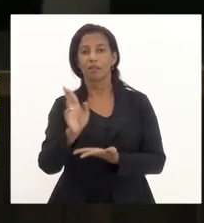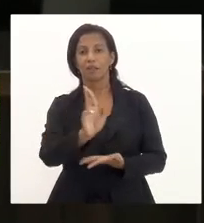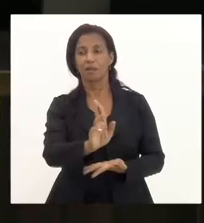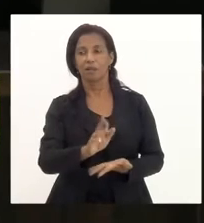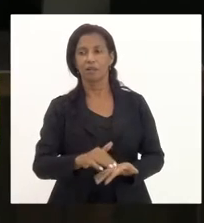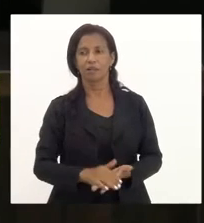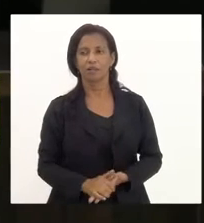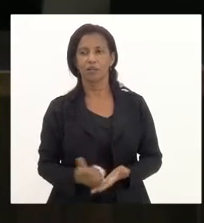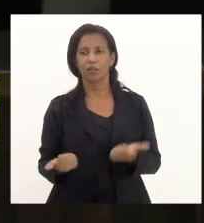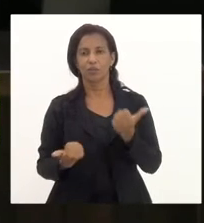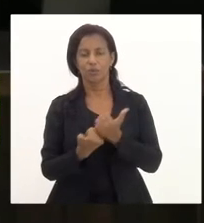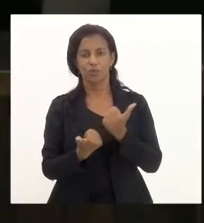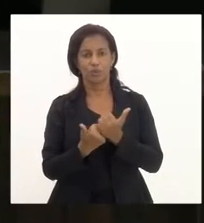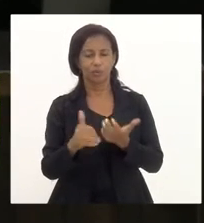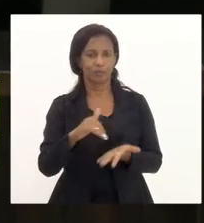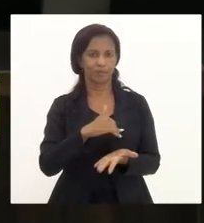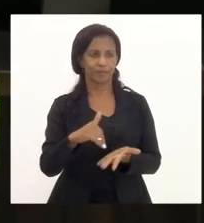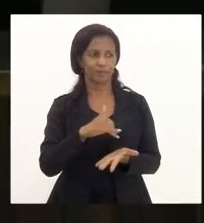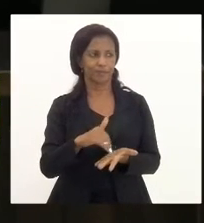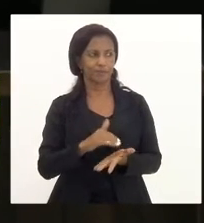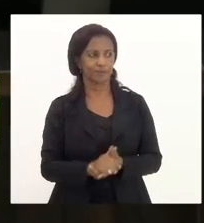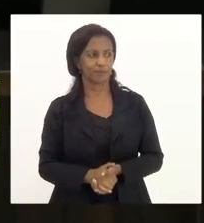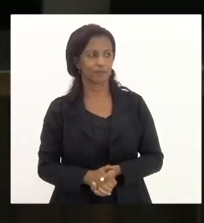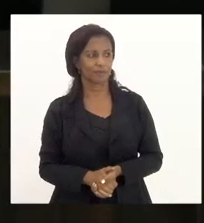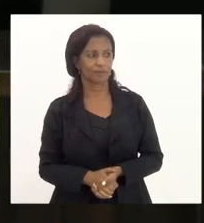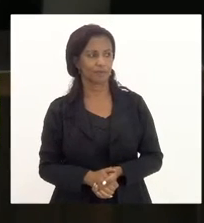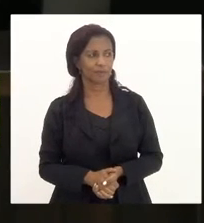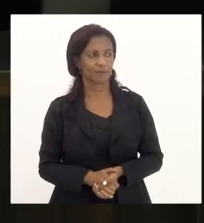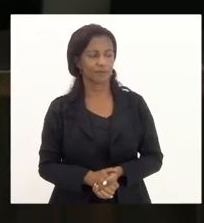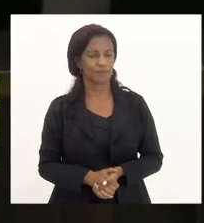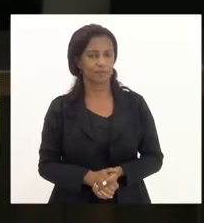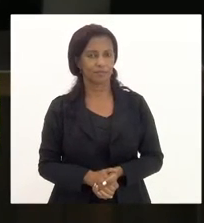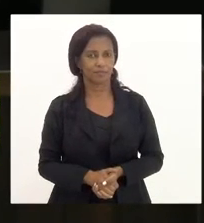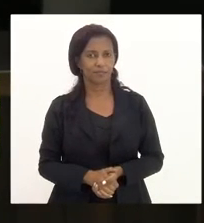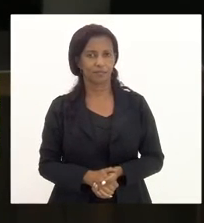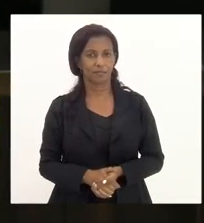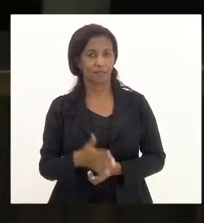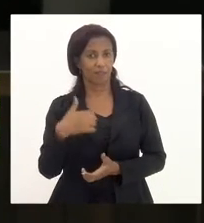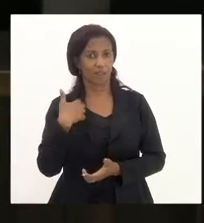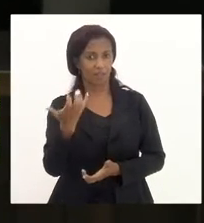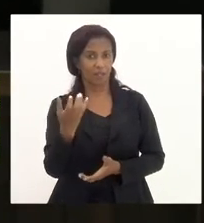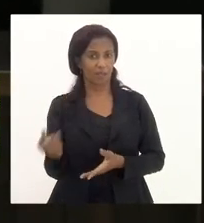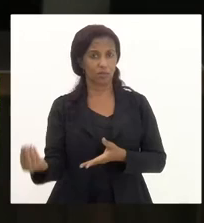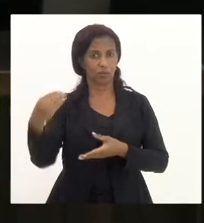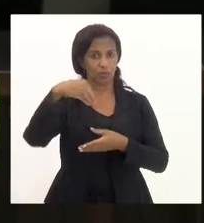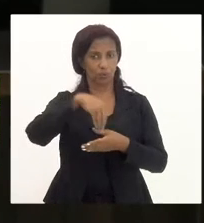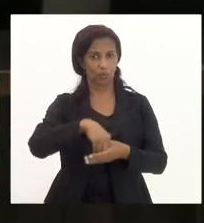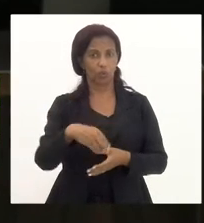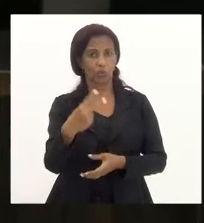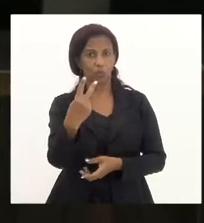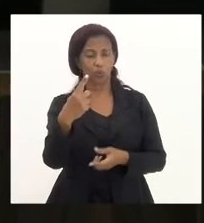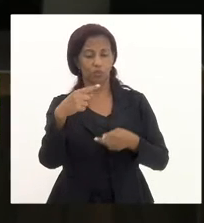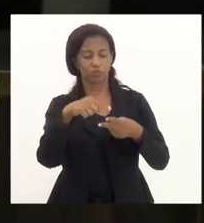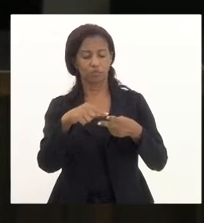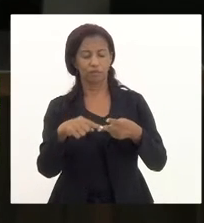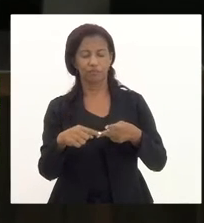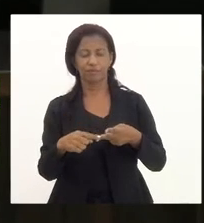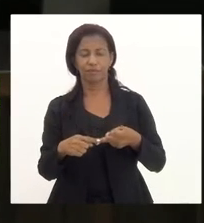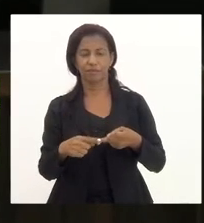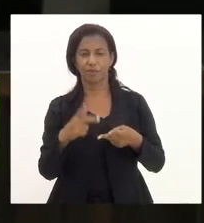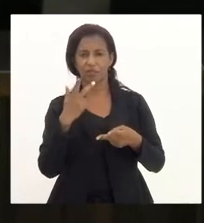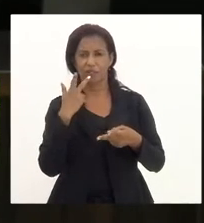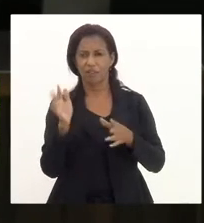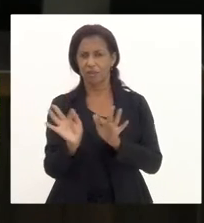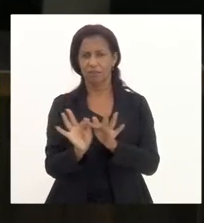do subsecretário eu queria que o show incluísse duas questões que eu vou